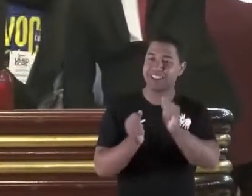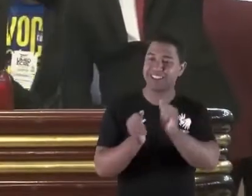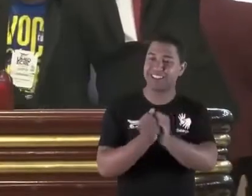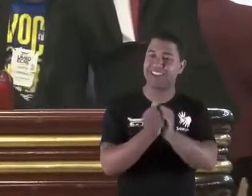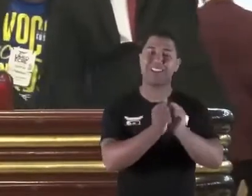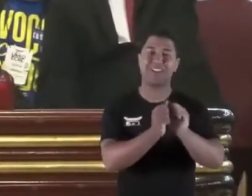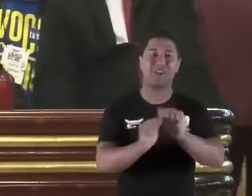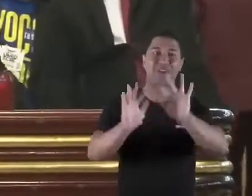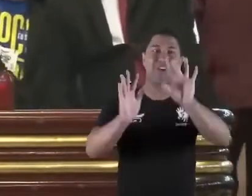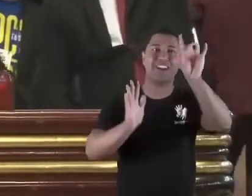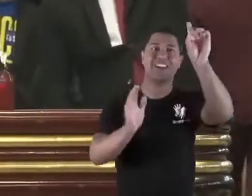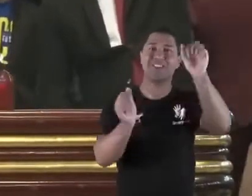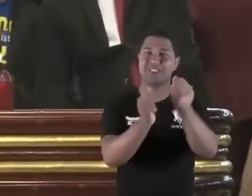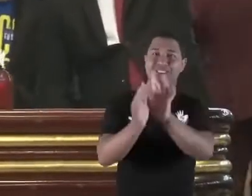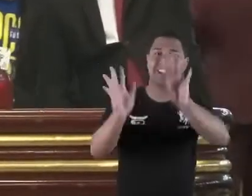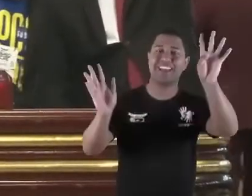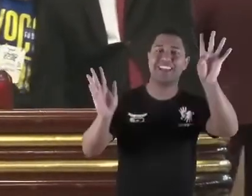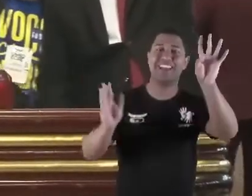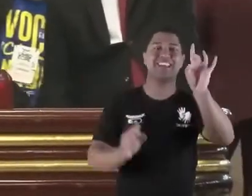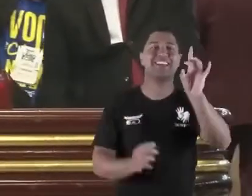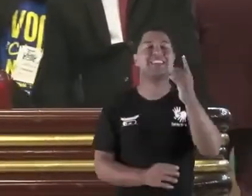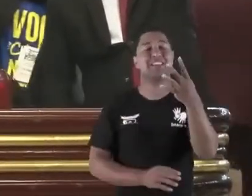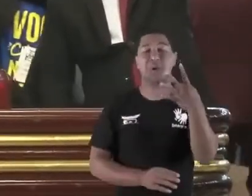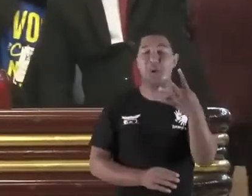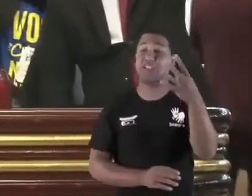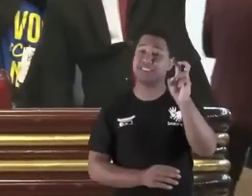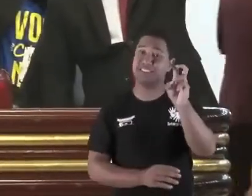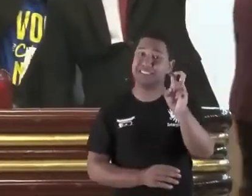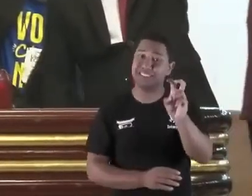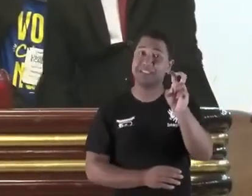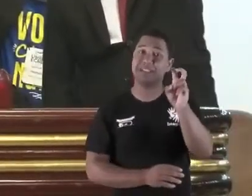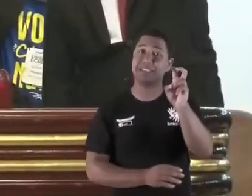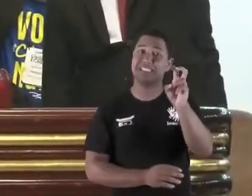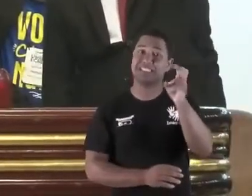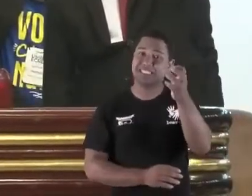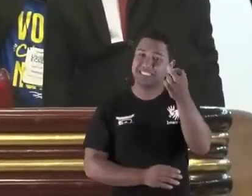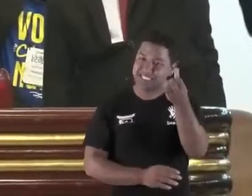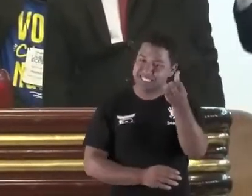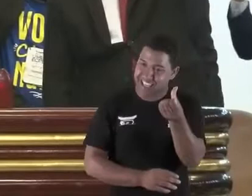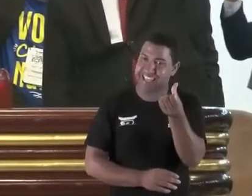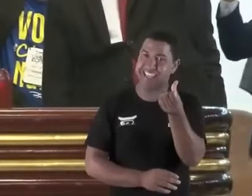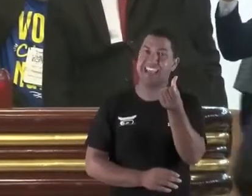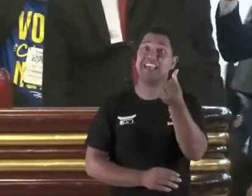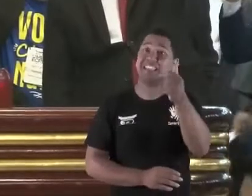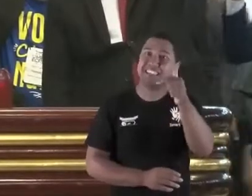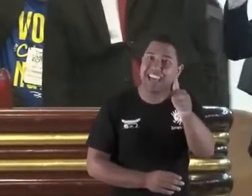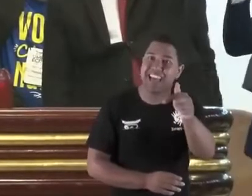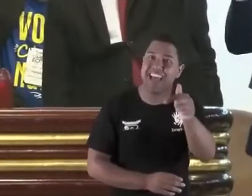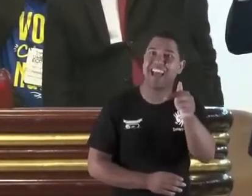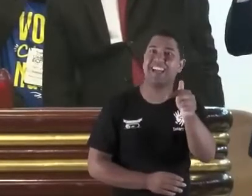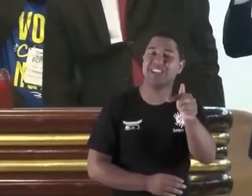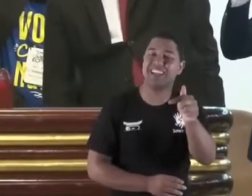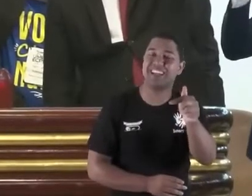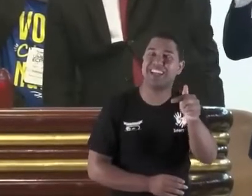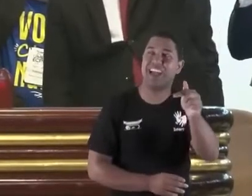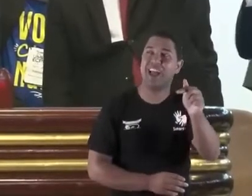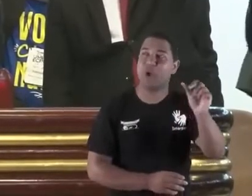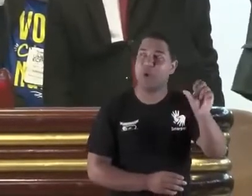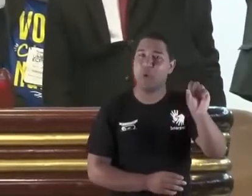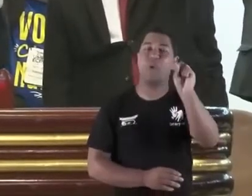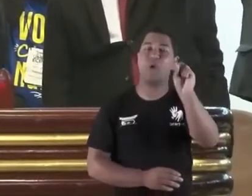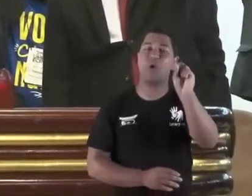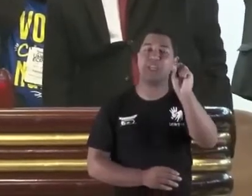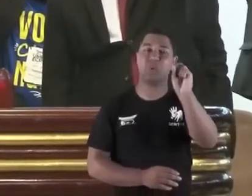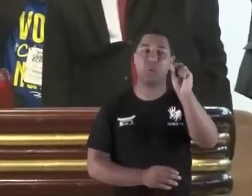Olha que bonito, parece uma chuva, e é uma chuva de fogo que está descendo, é chuva